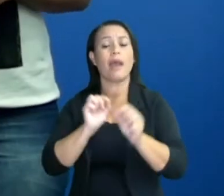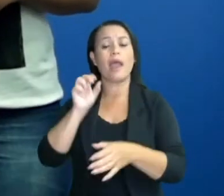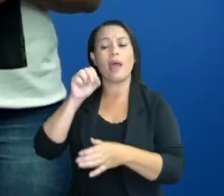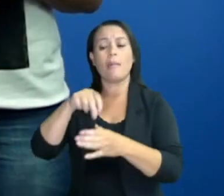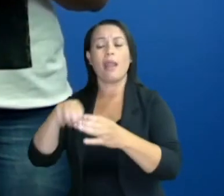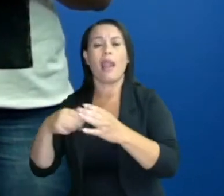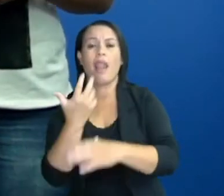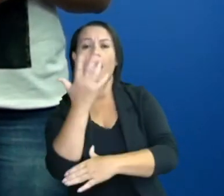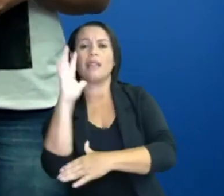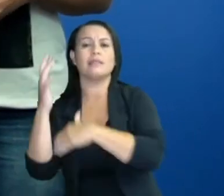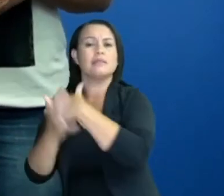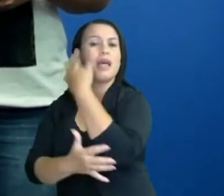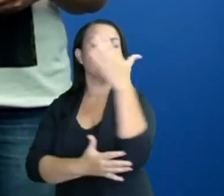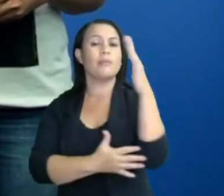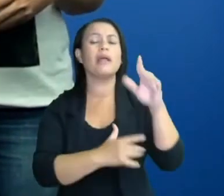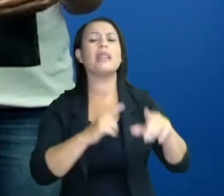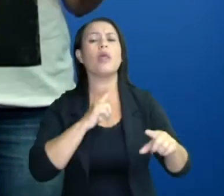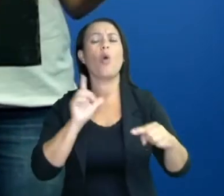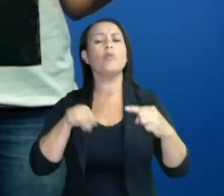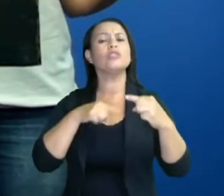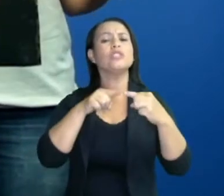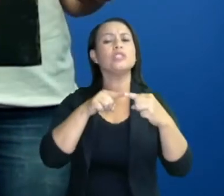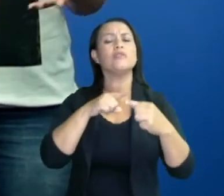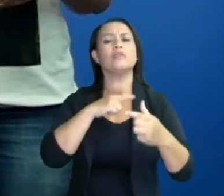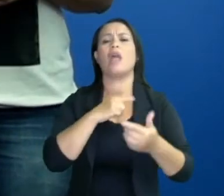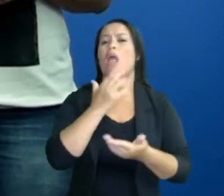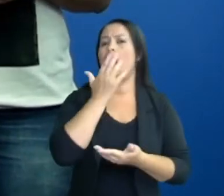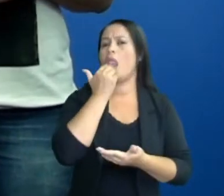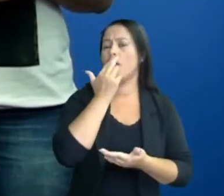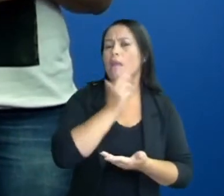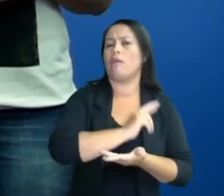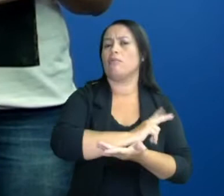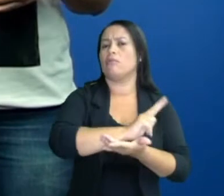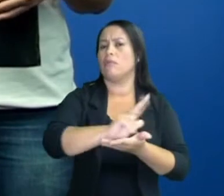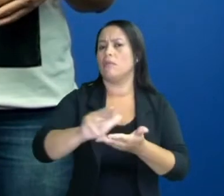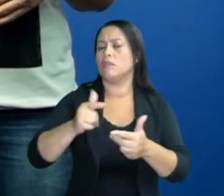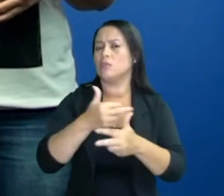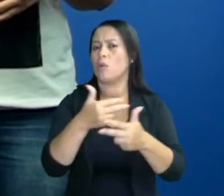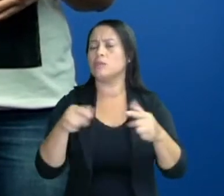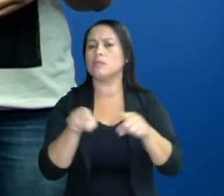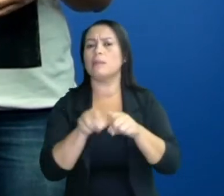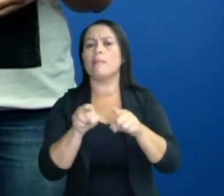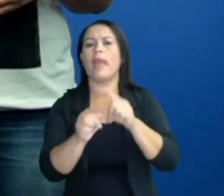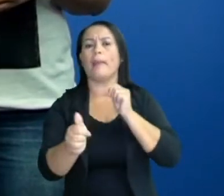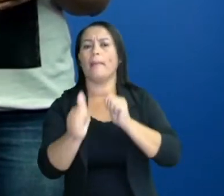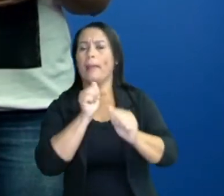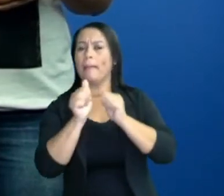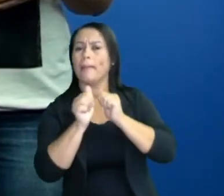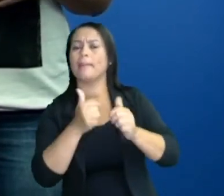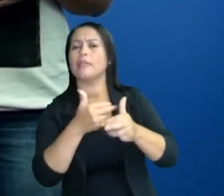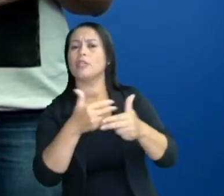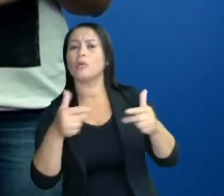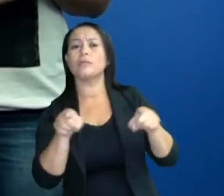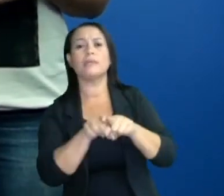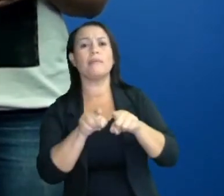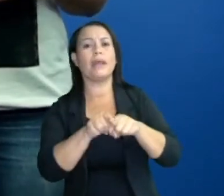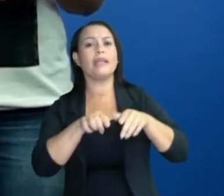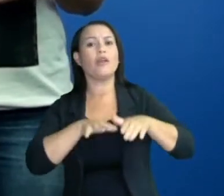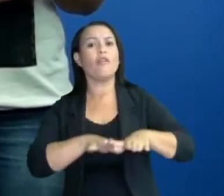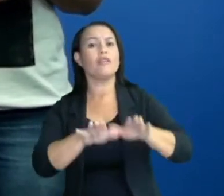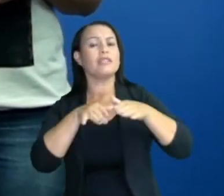e tem como objetivo a obtenção de alimentos de matéria-prima para confecção de bebidas de